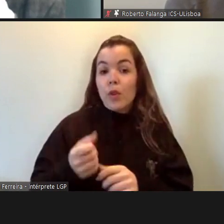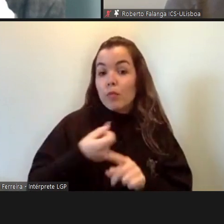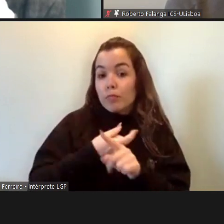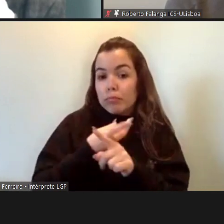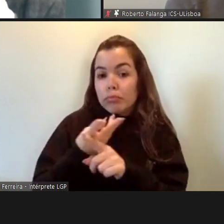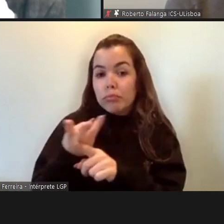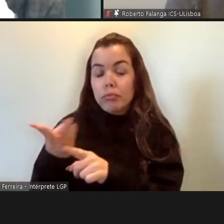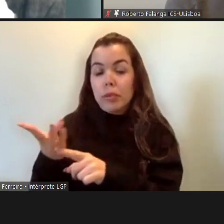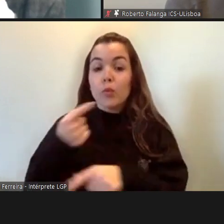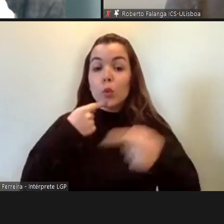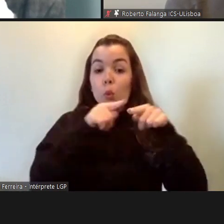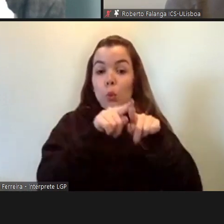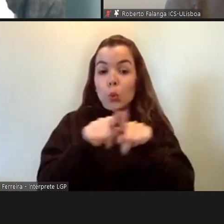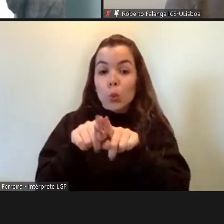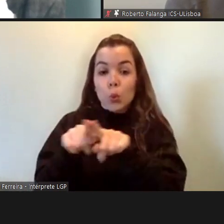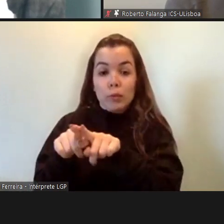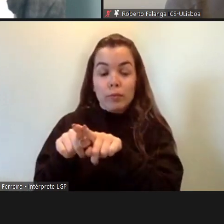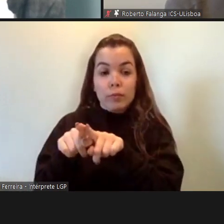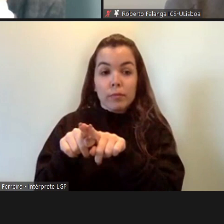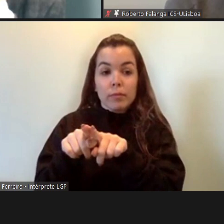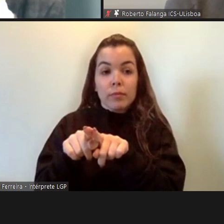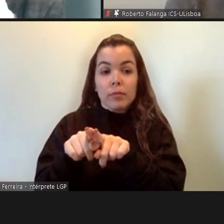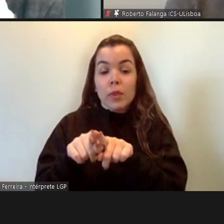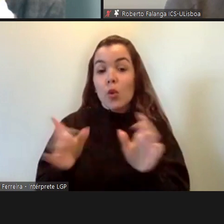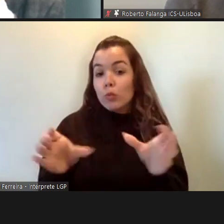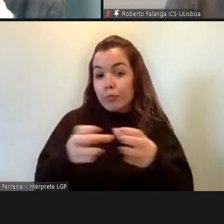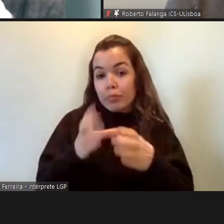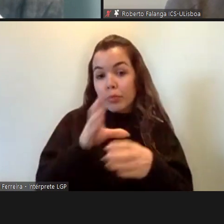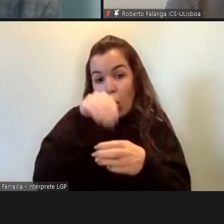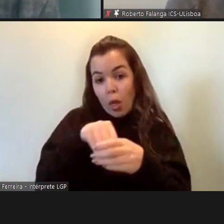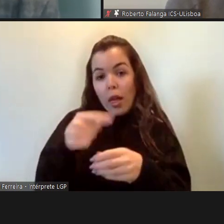as várias políticas da Comissão.